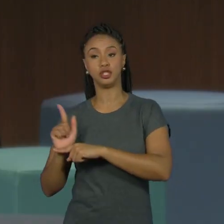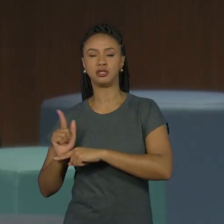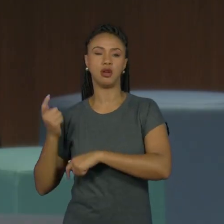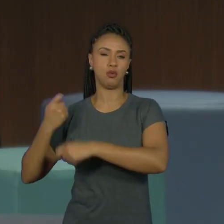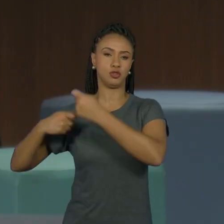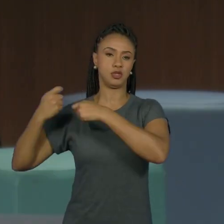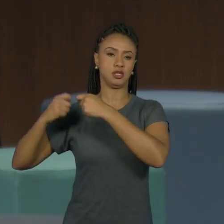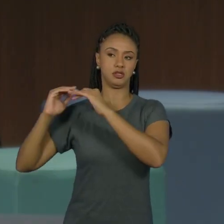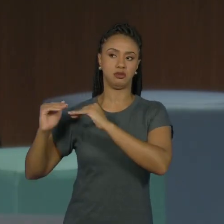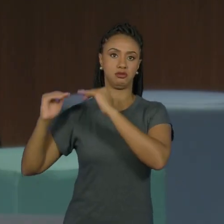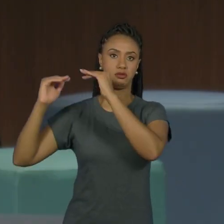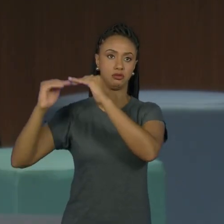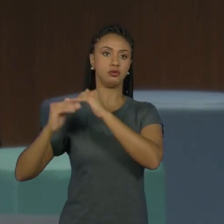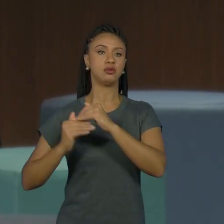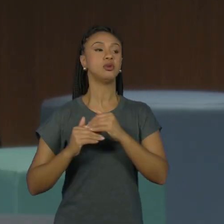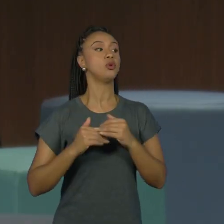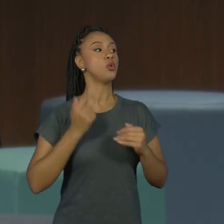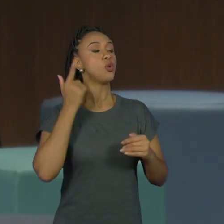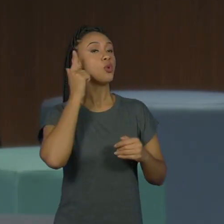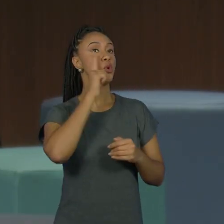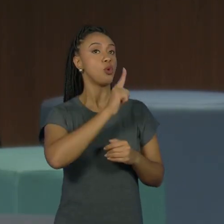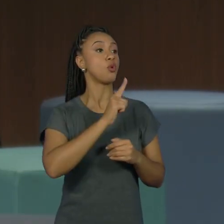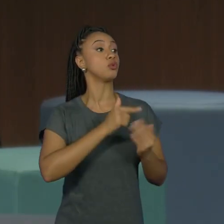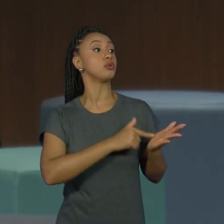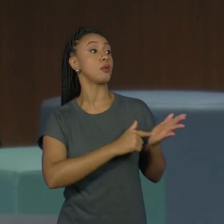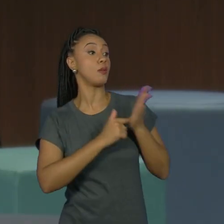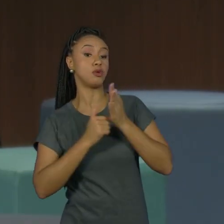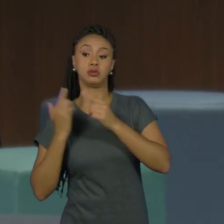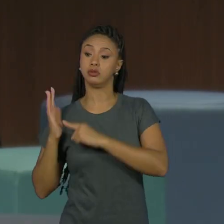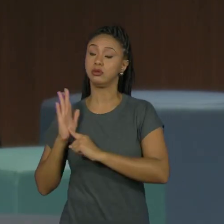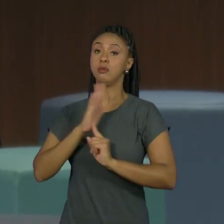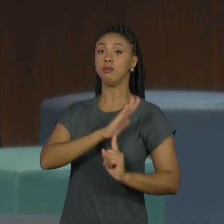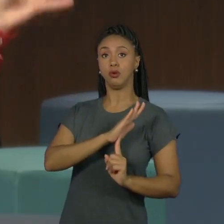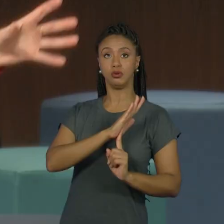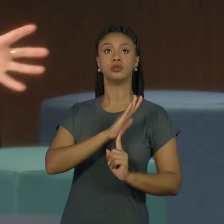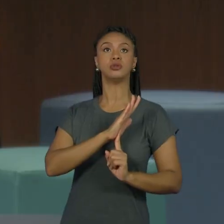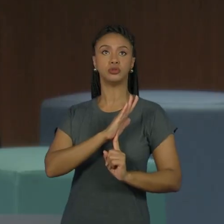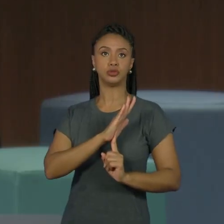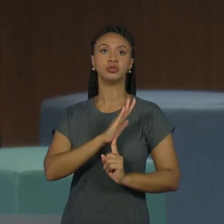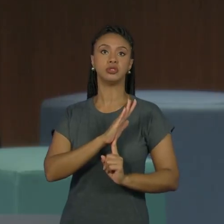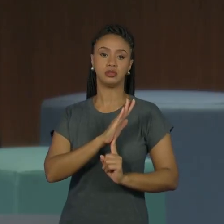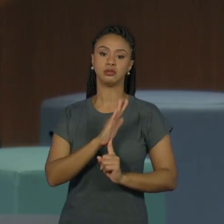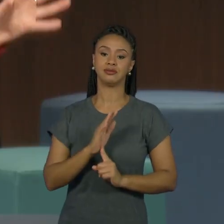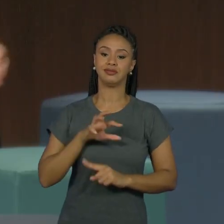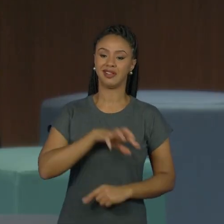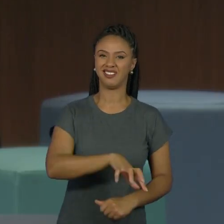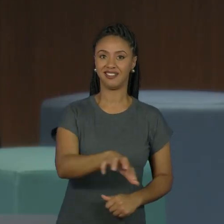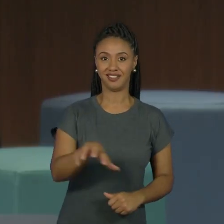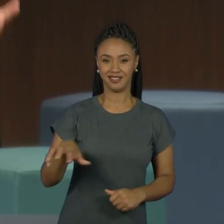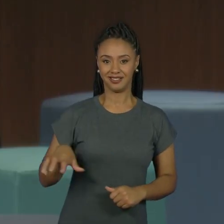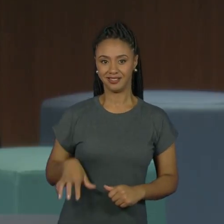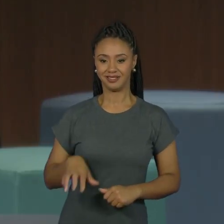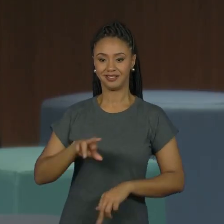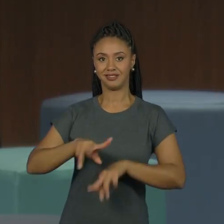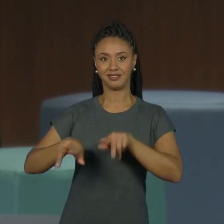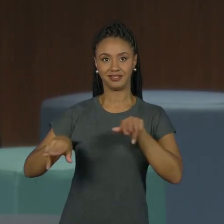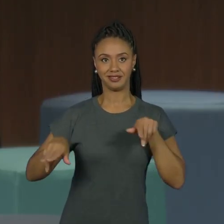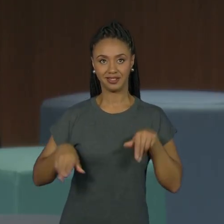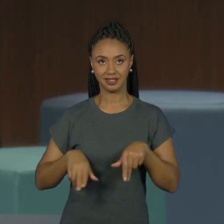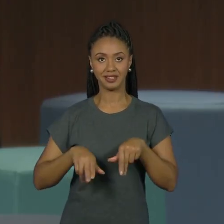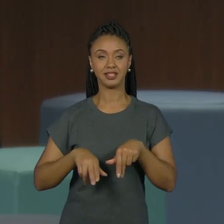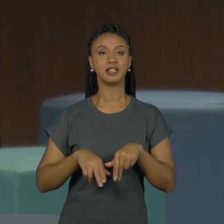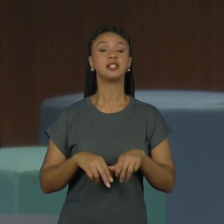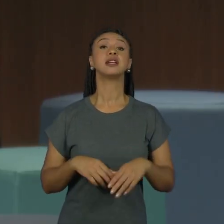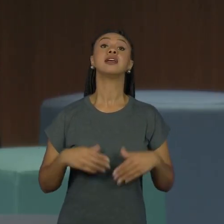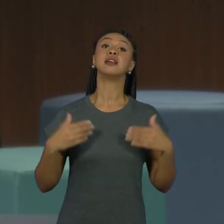todo e conseguir comunicar, tá, entre os diversos outros setores e atores da